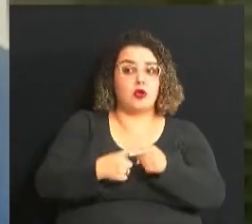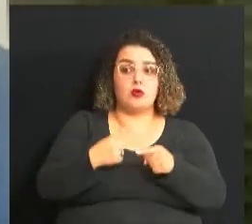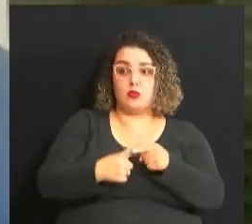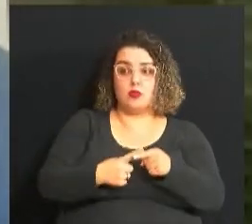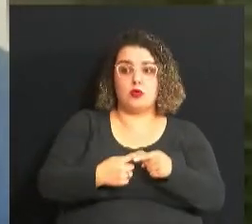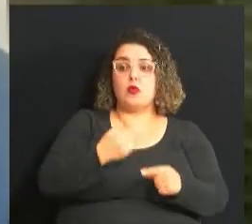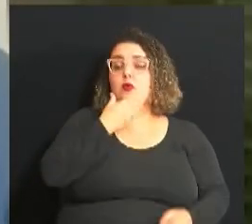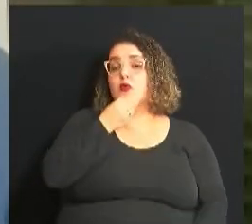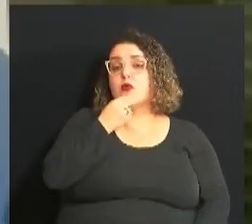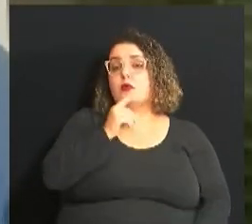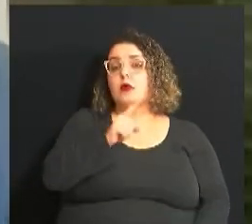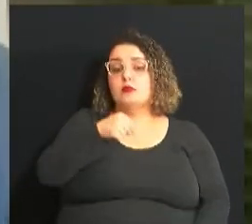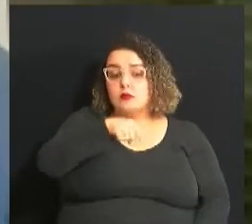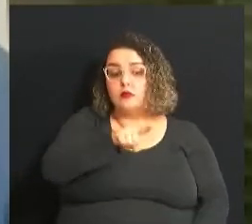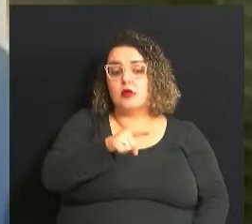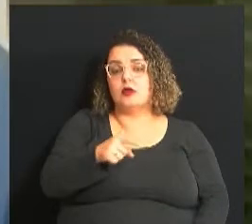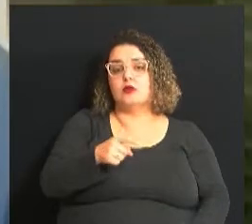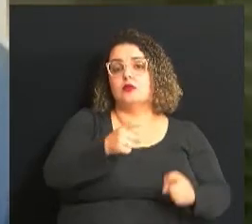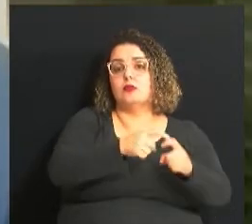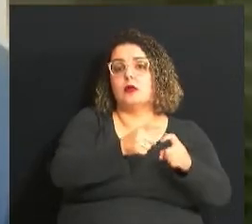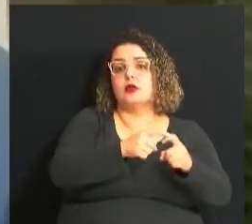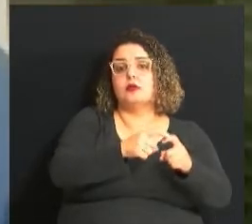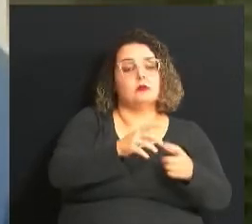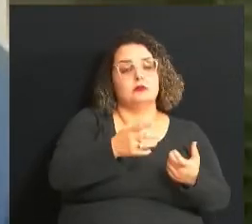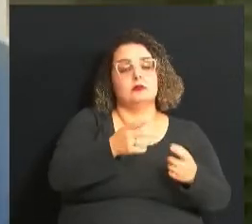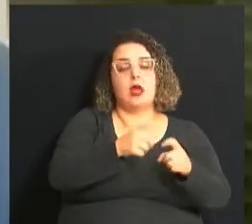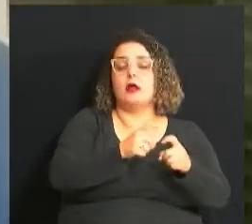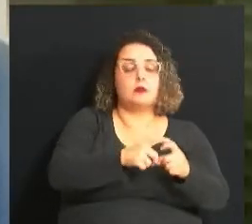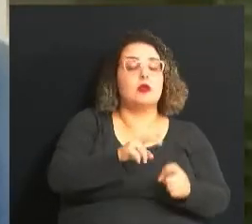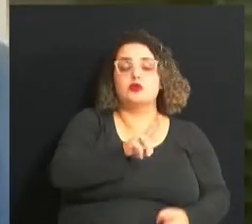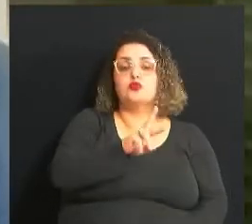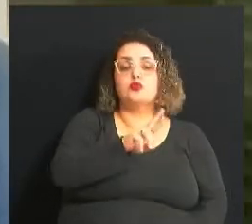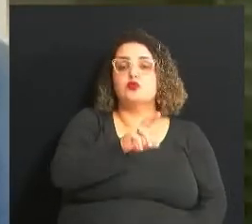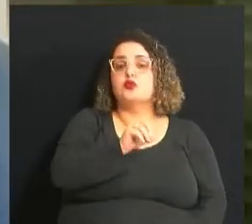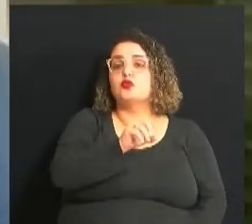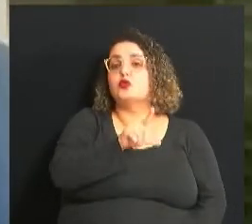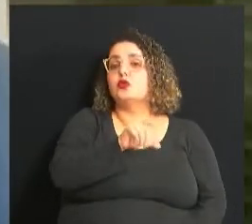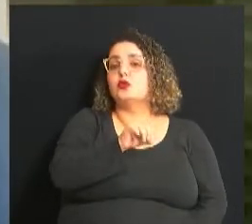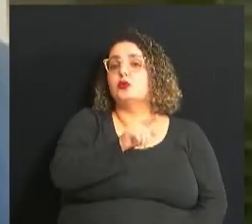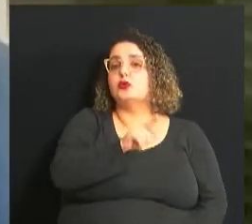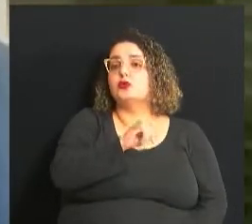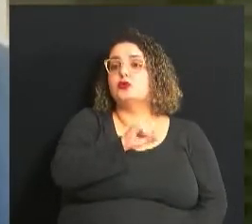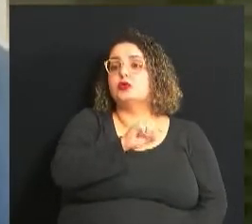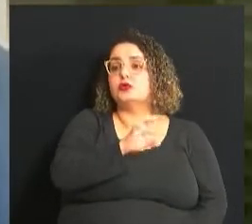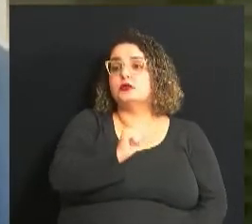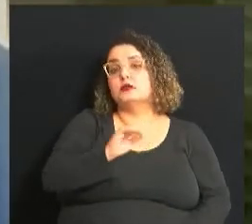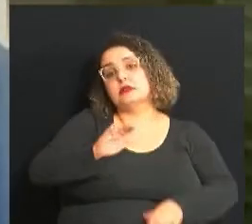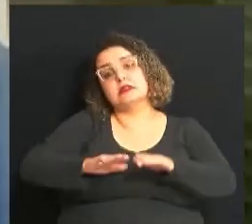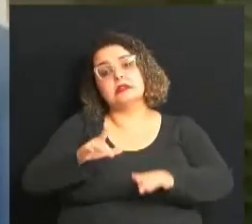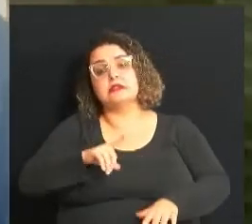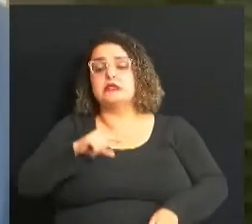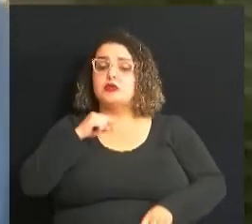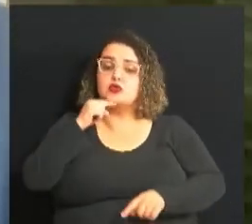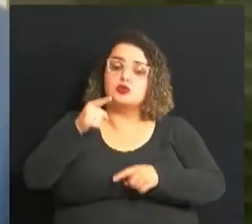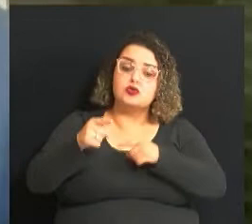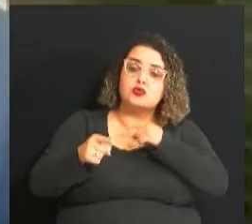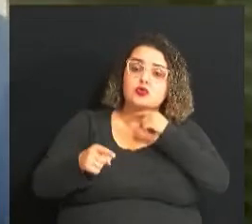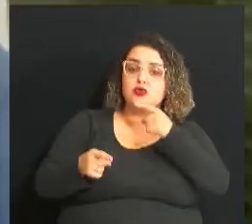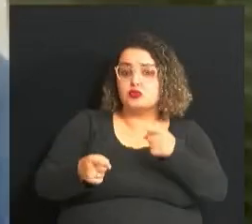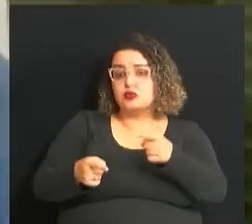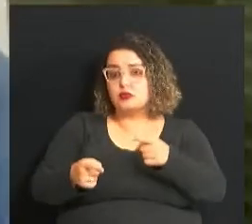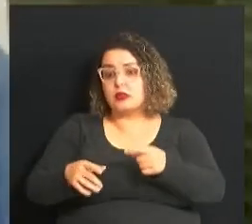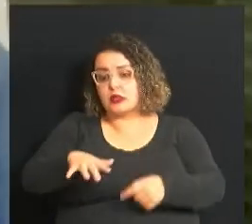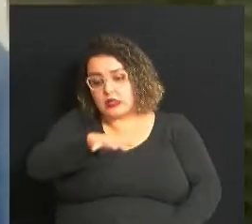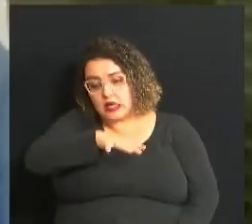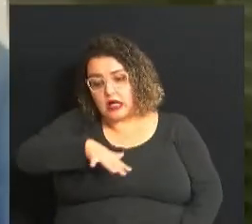urologista. O primeiro médico que ele vai é o urologista. Porque às vezes ele tem algumas dúvidas sexuais, né? E é importante que ele vá